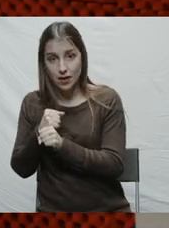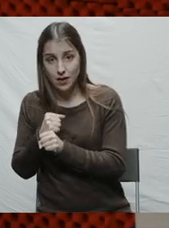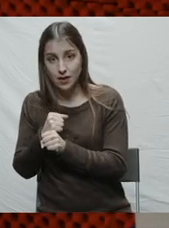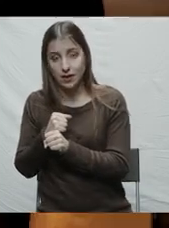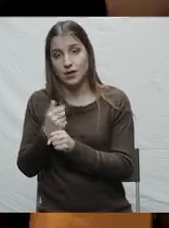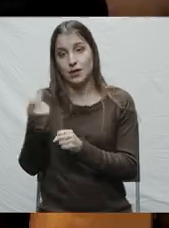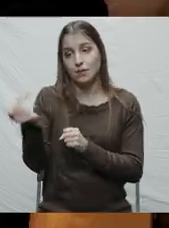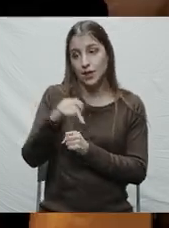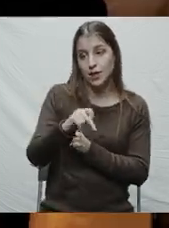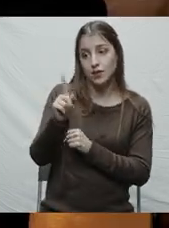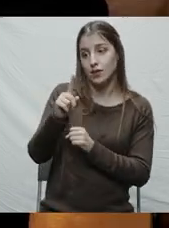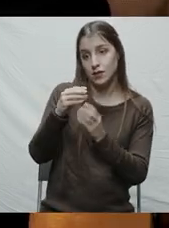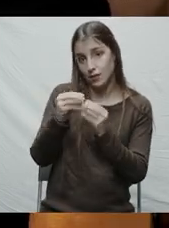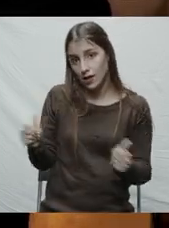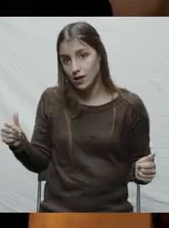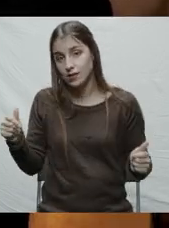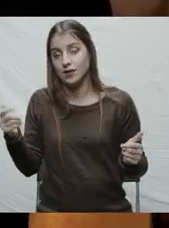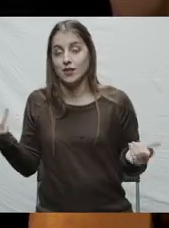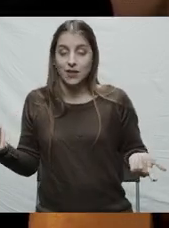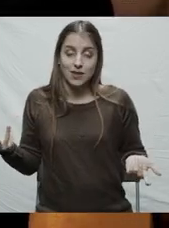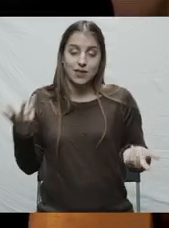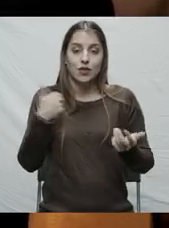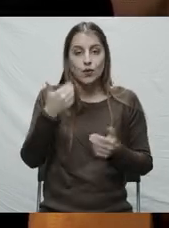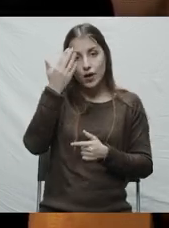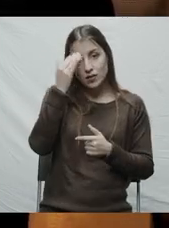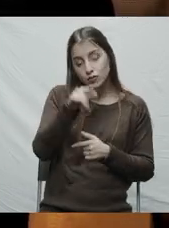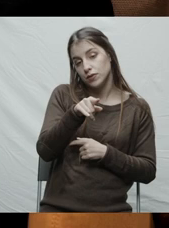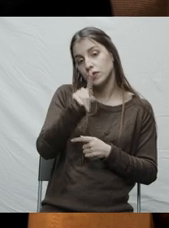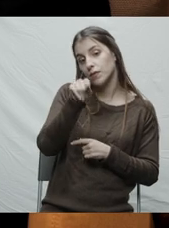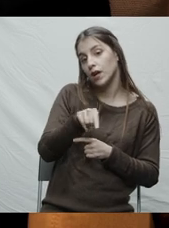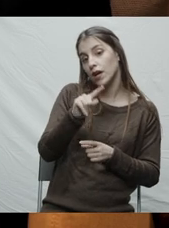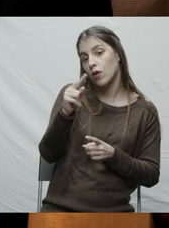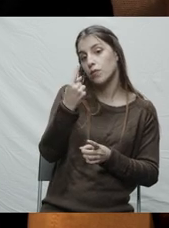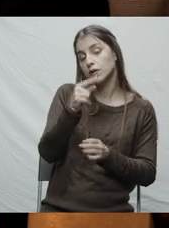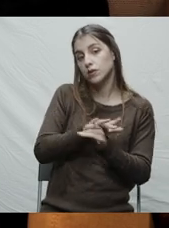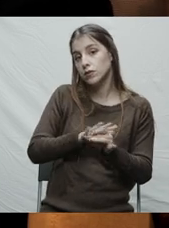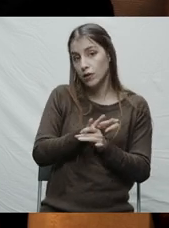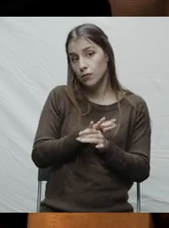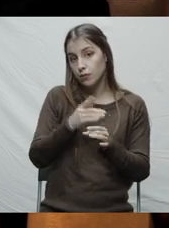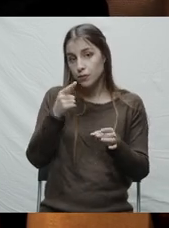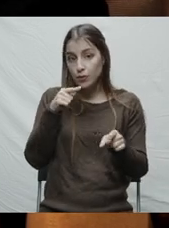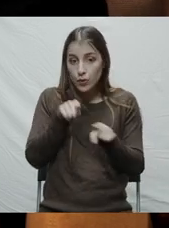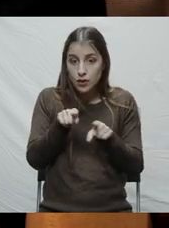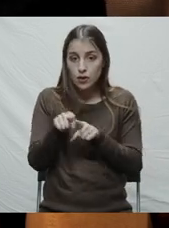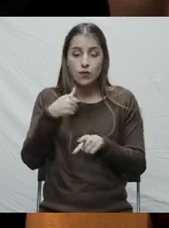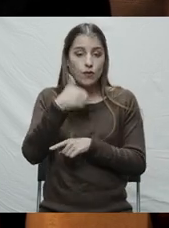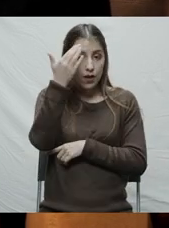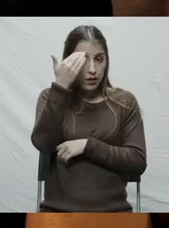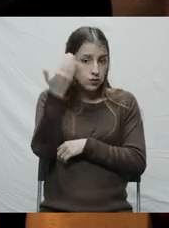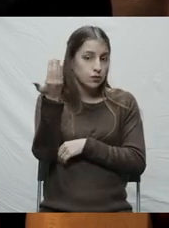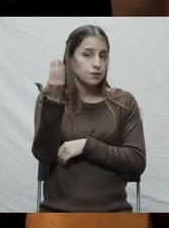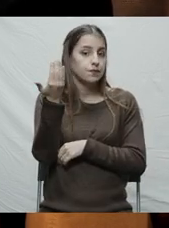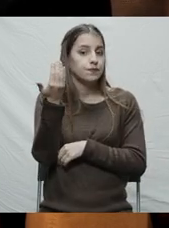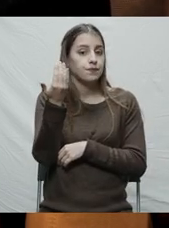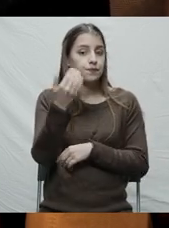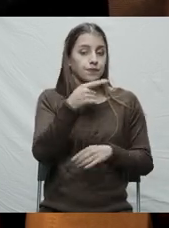desaparece. Aparece e desaparece. E acho que isso também é uma inscrição política, nesse sentido de... Não, há aqui investir.